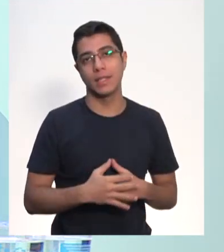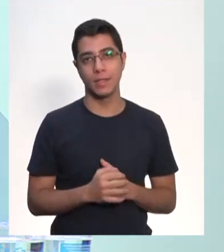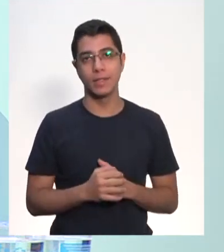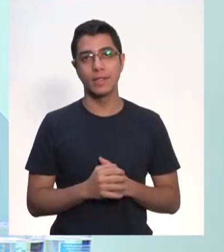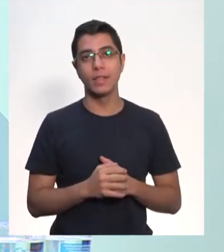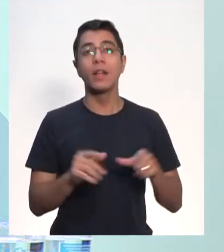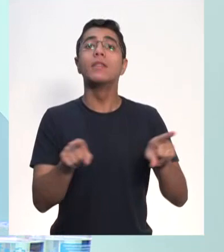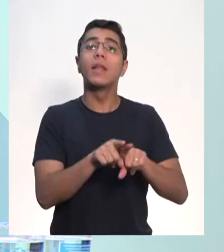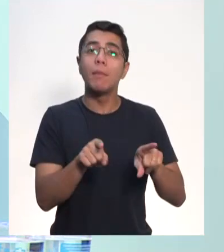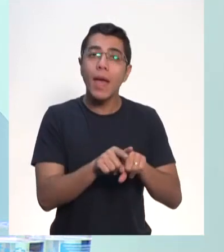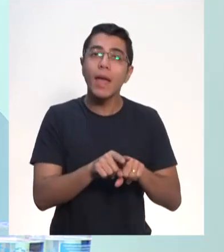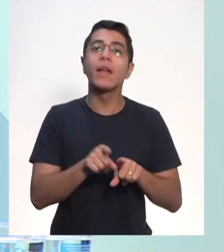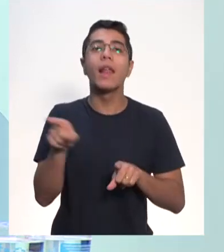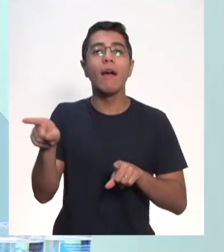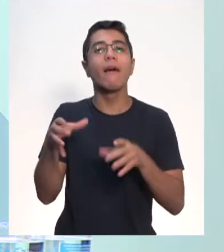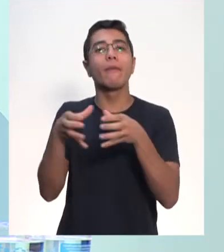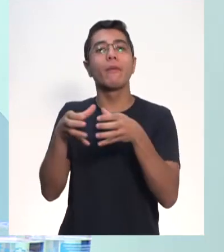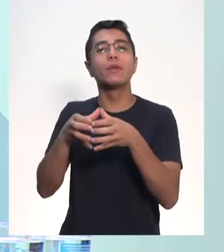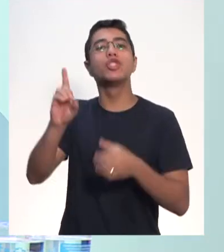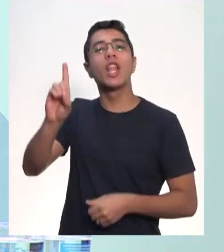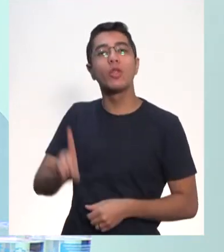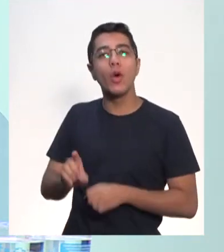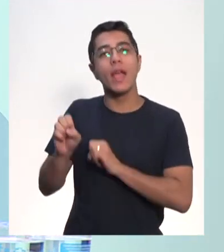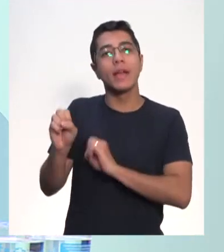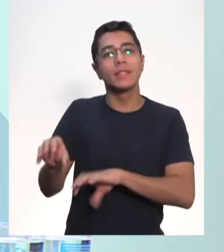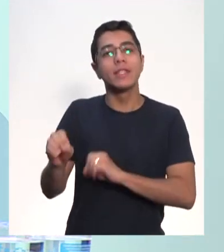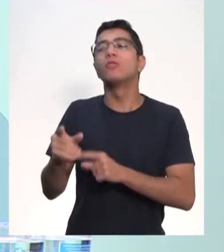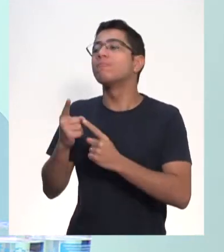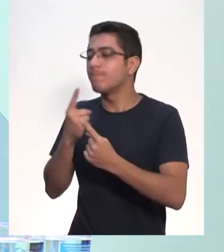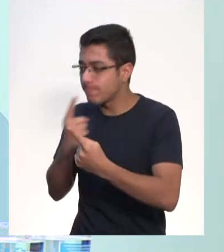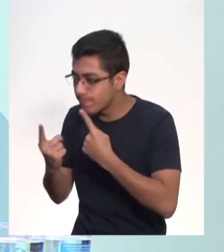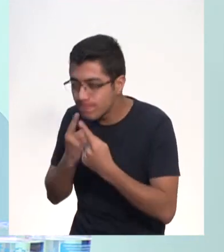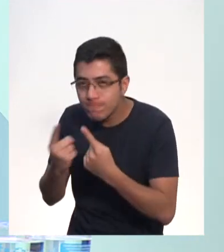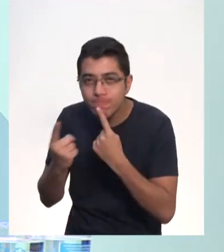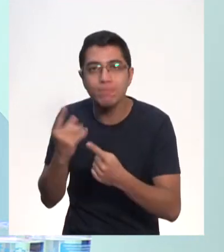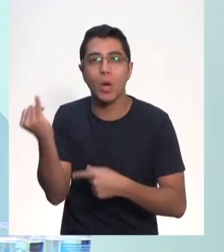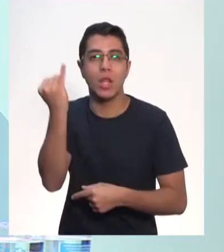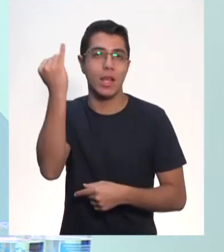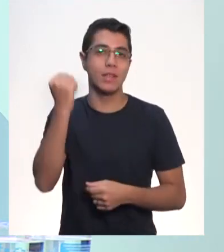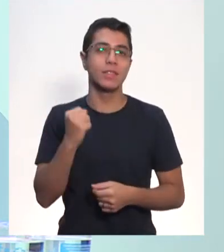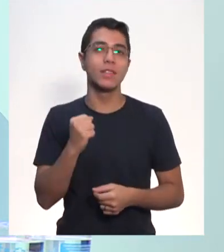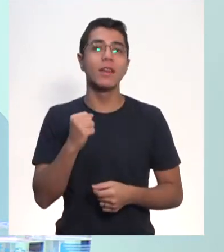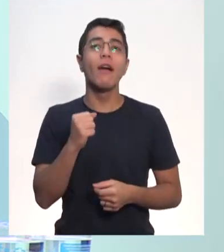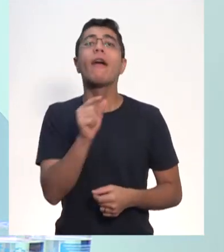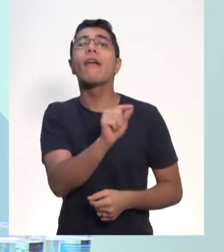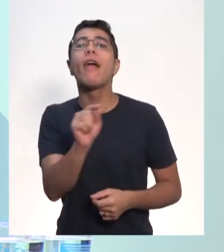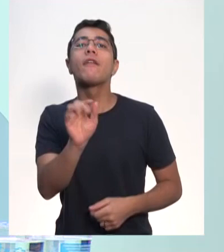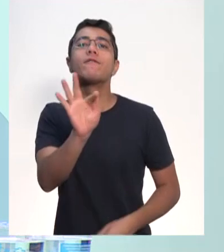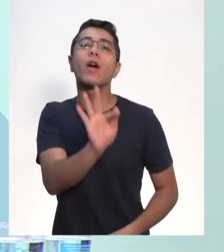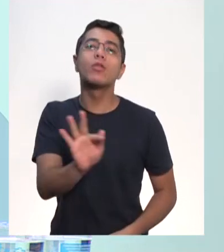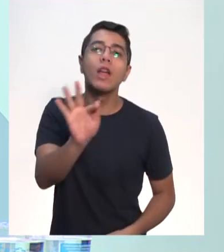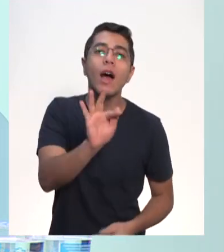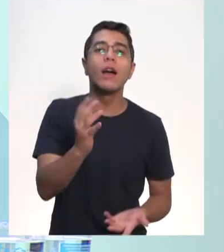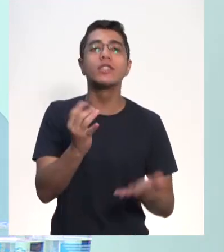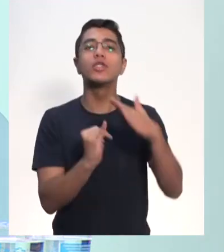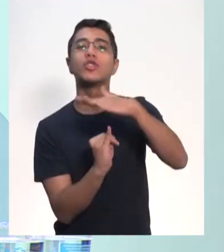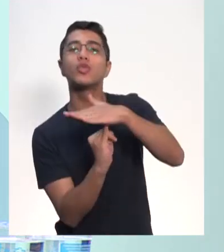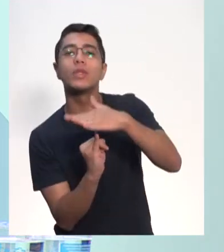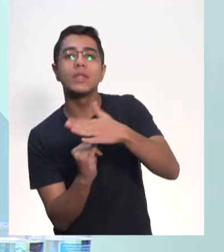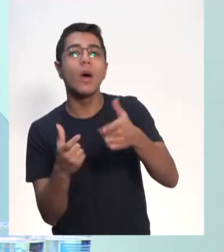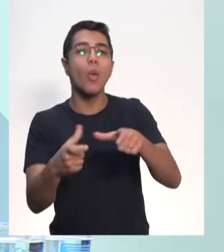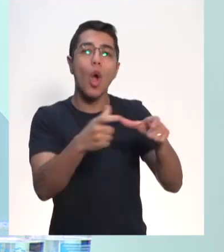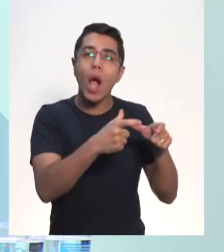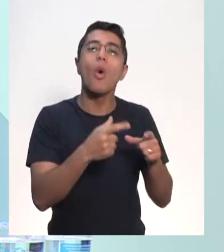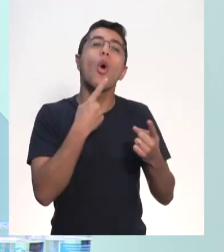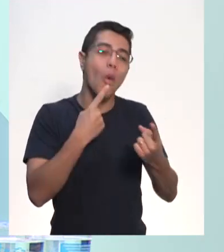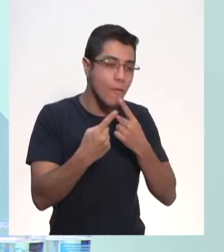ensino, com universidades, com instituições locais, tudo isso é muito importante e nós temos esse espaço já